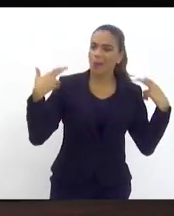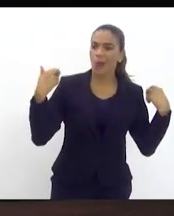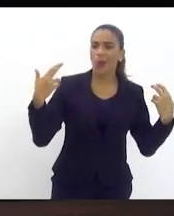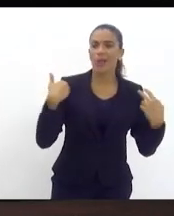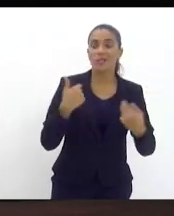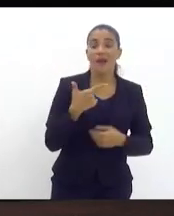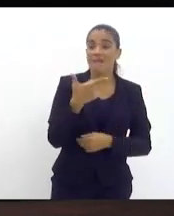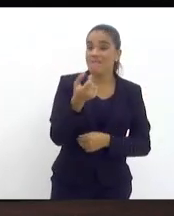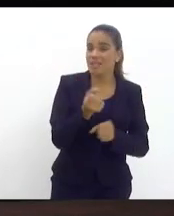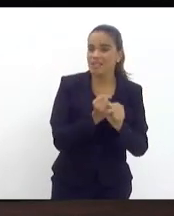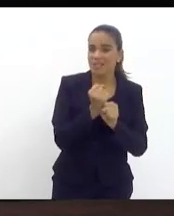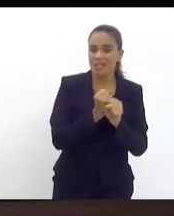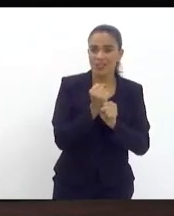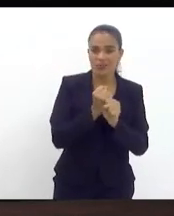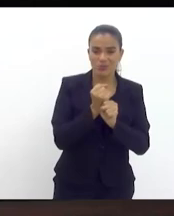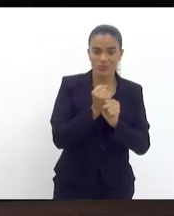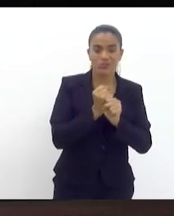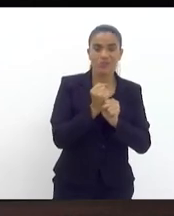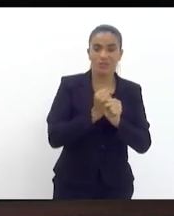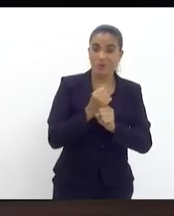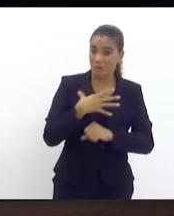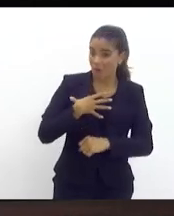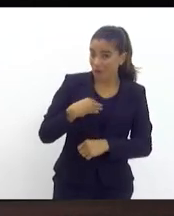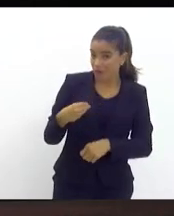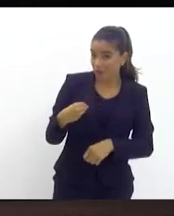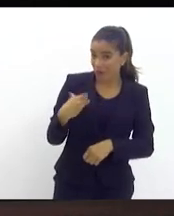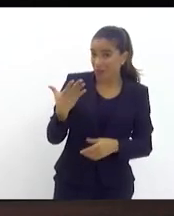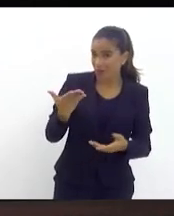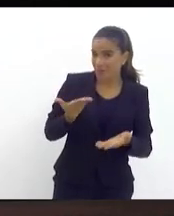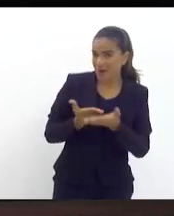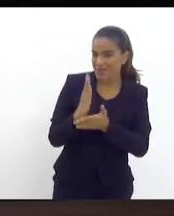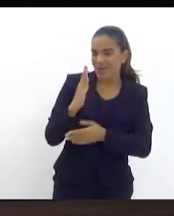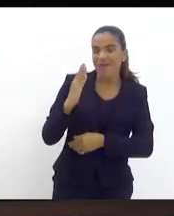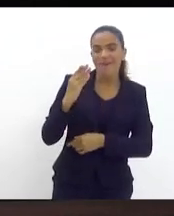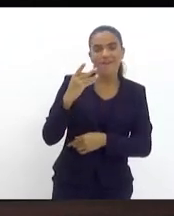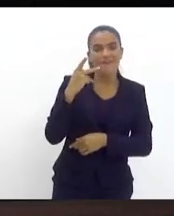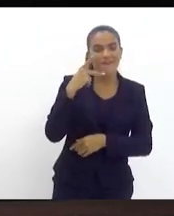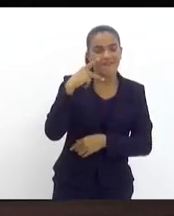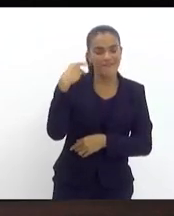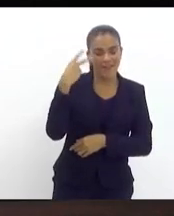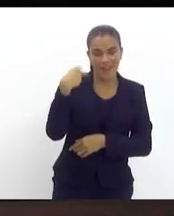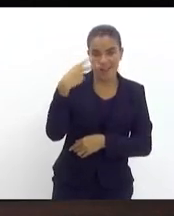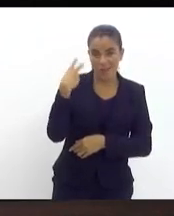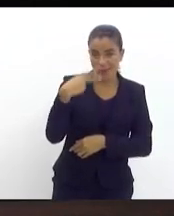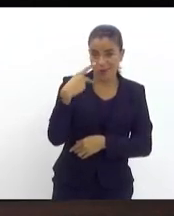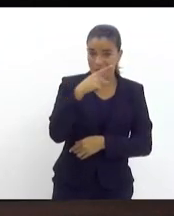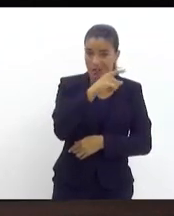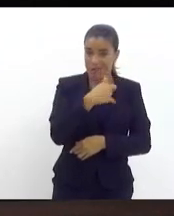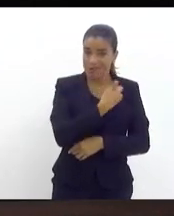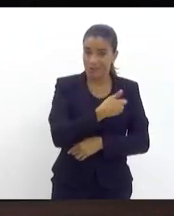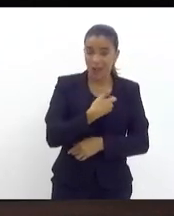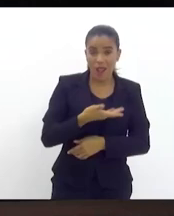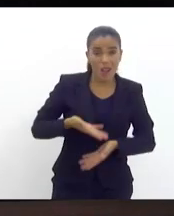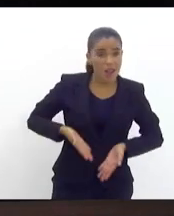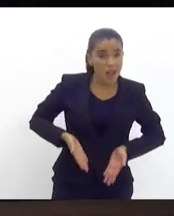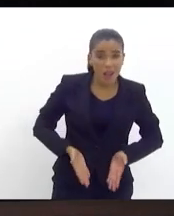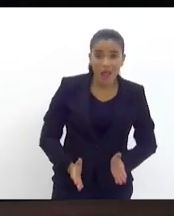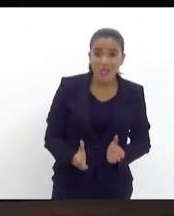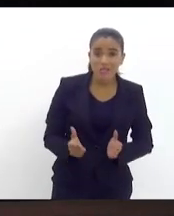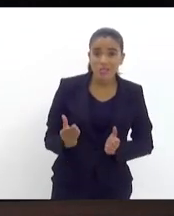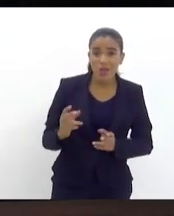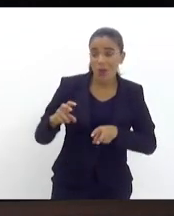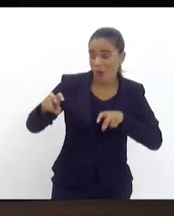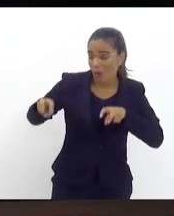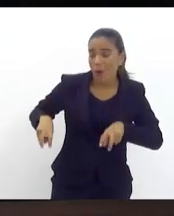há 20 anos meu filho que hoje é Vereador na cidade de São João de Meriti Ele nasceu praticamente no banco